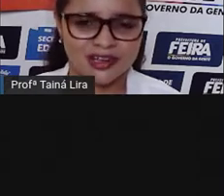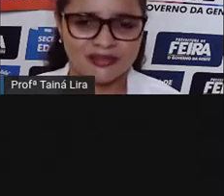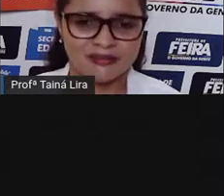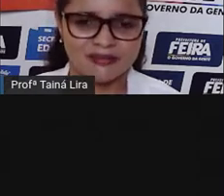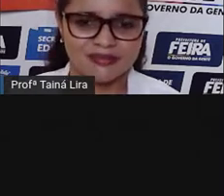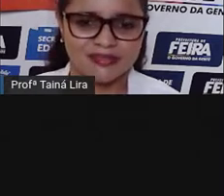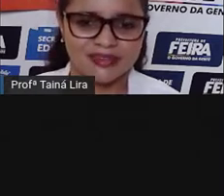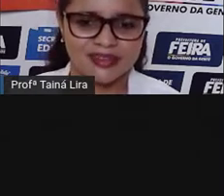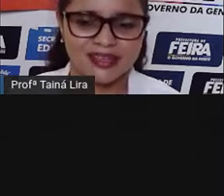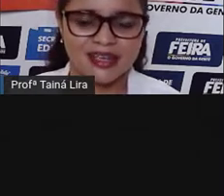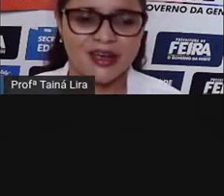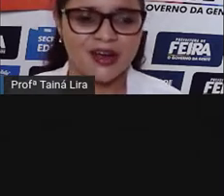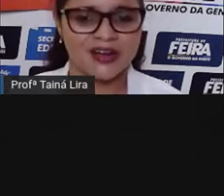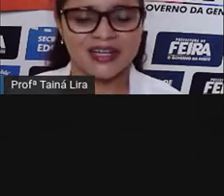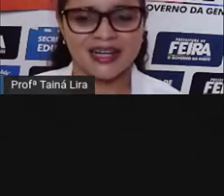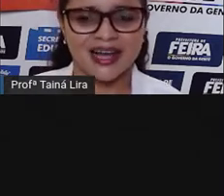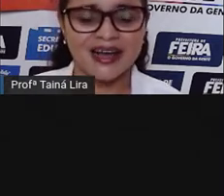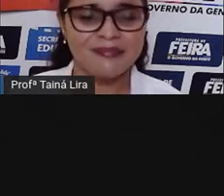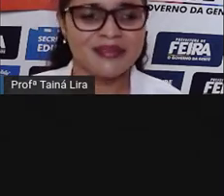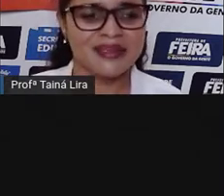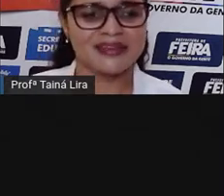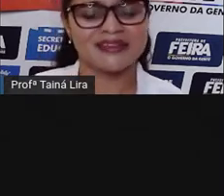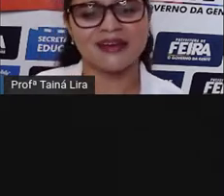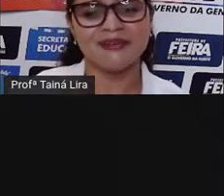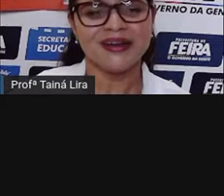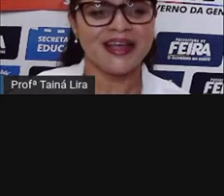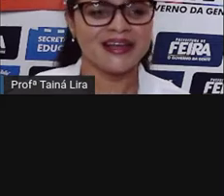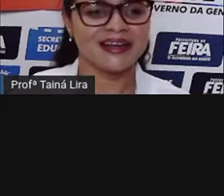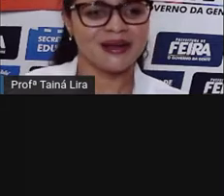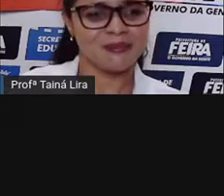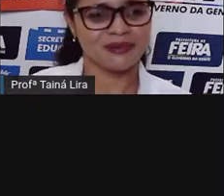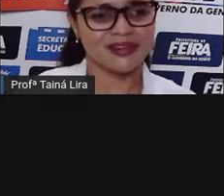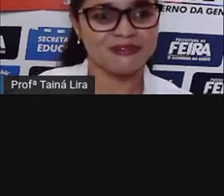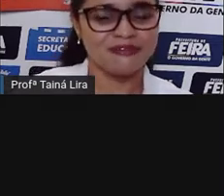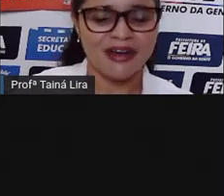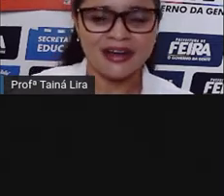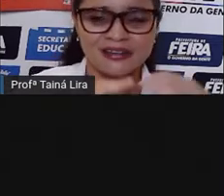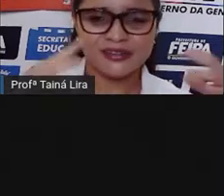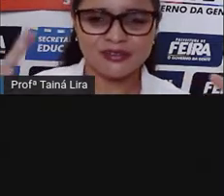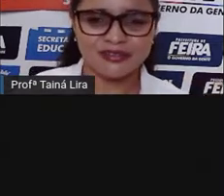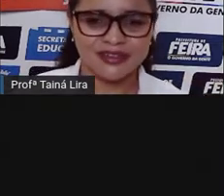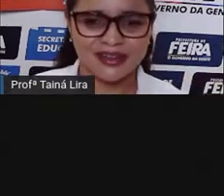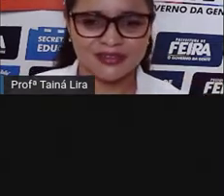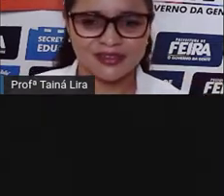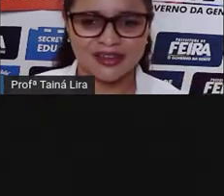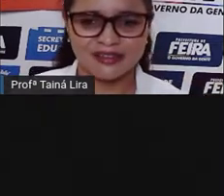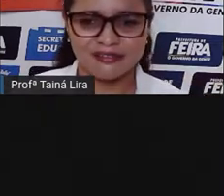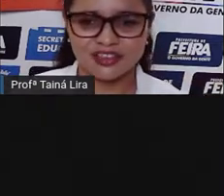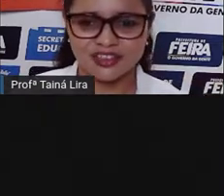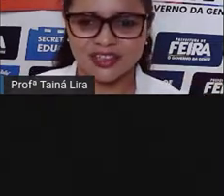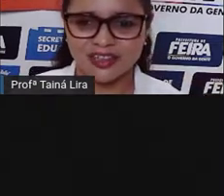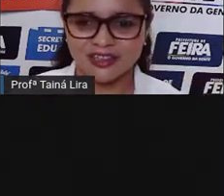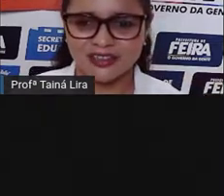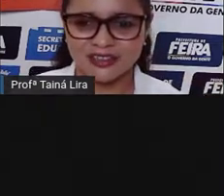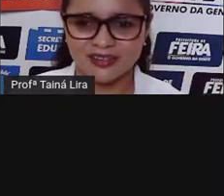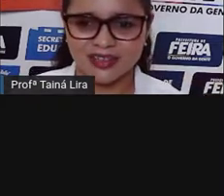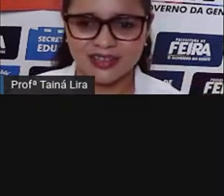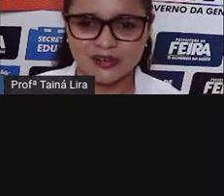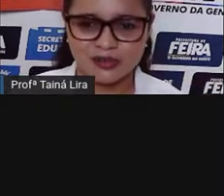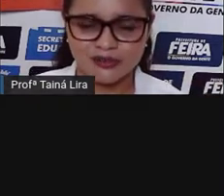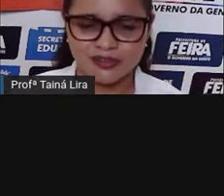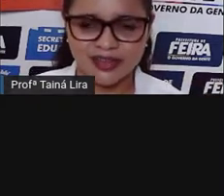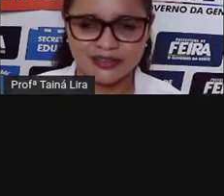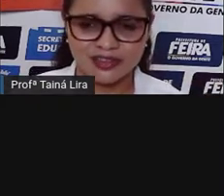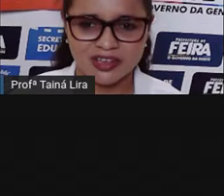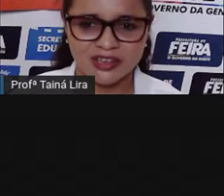bruxa e olha lá então ele acabou tendo vários convidados aí na festinha dele